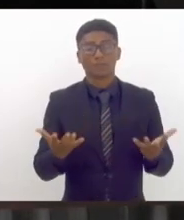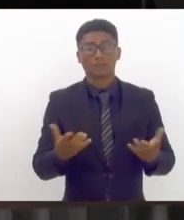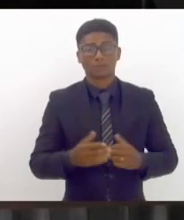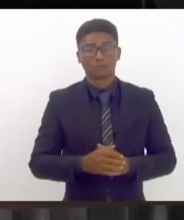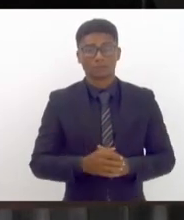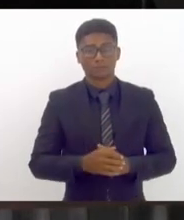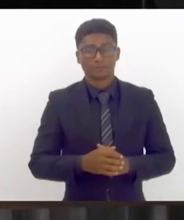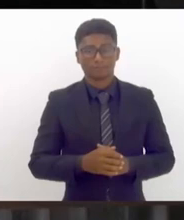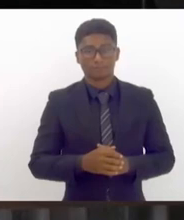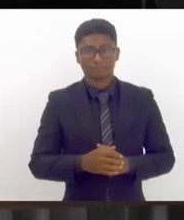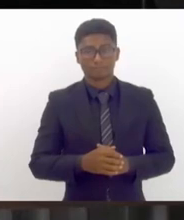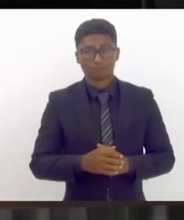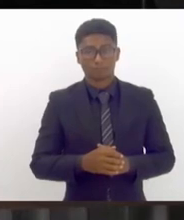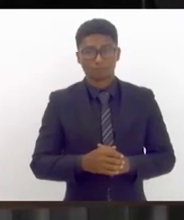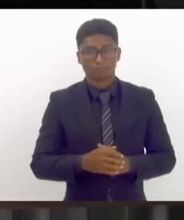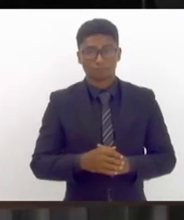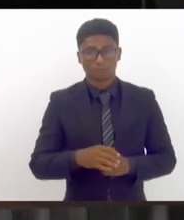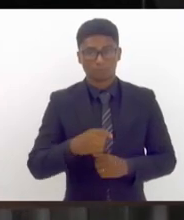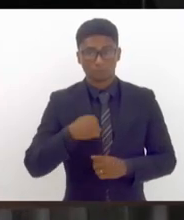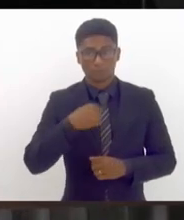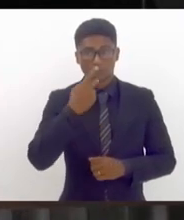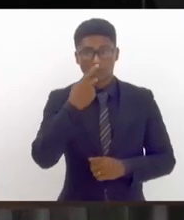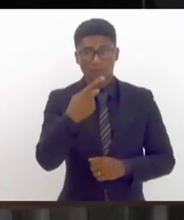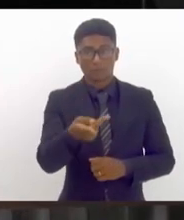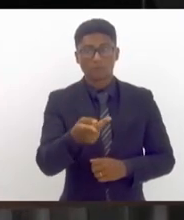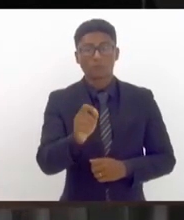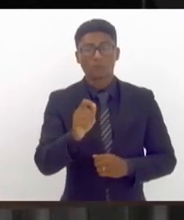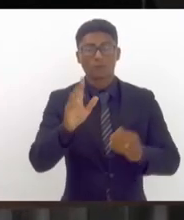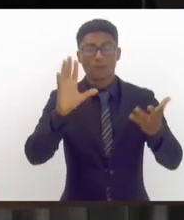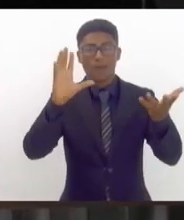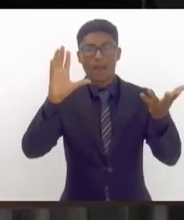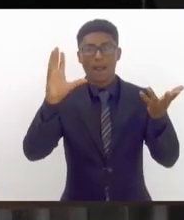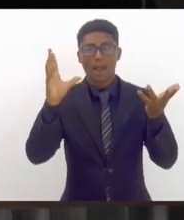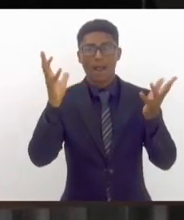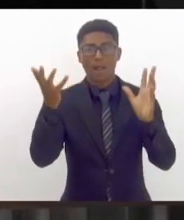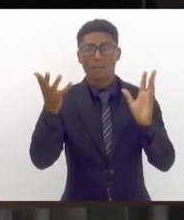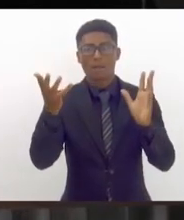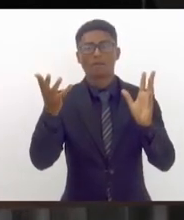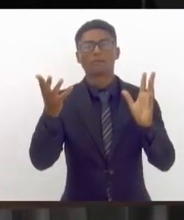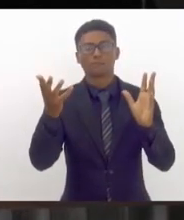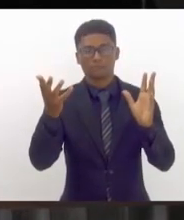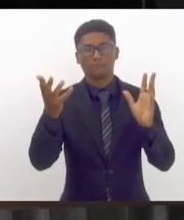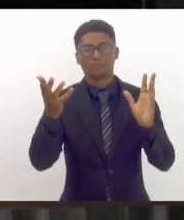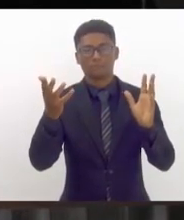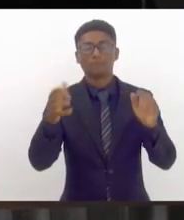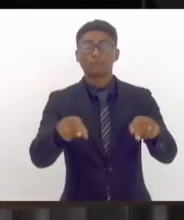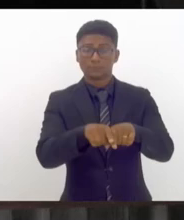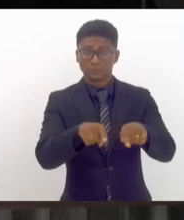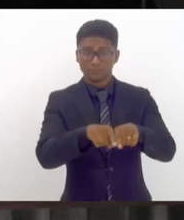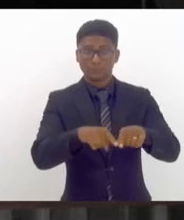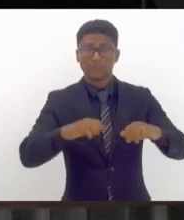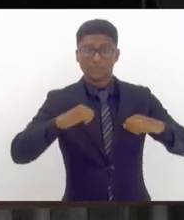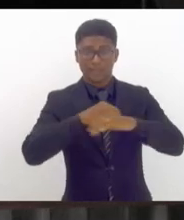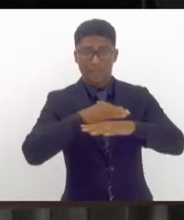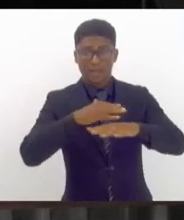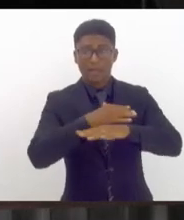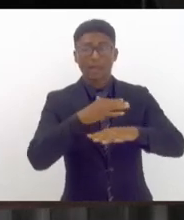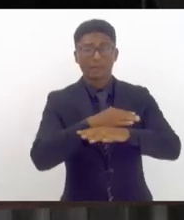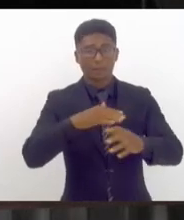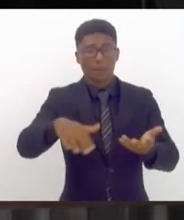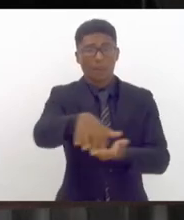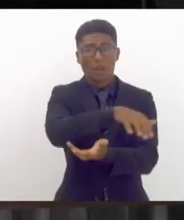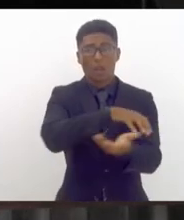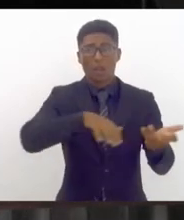falar um pouco sobre essa crise climática que acompanha a crise urbana que vivemos nas